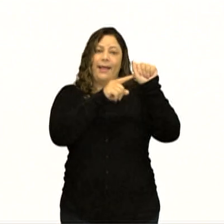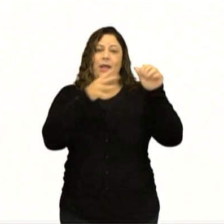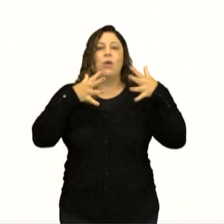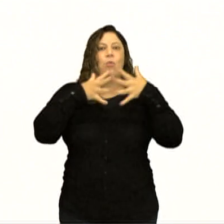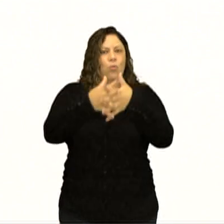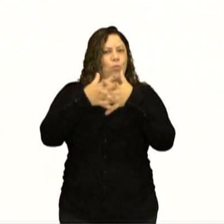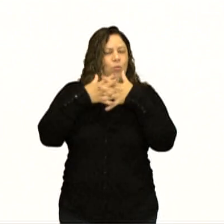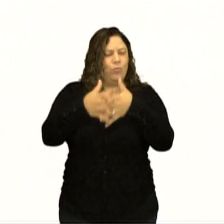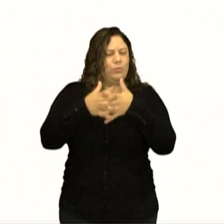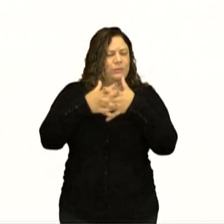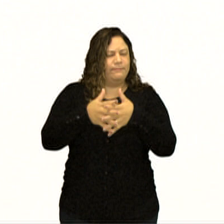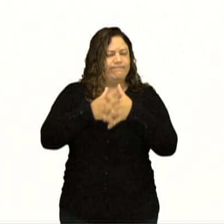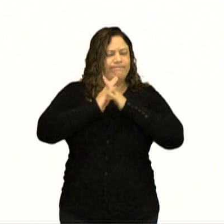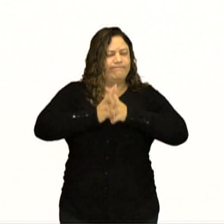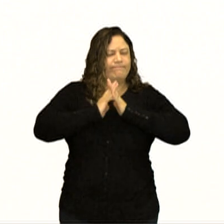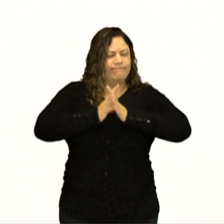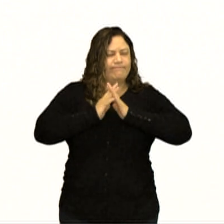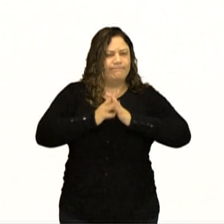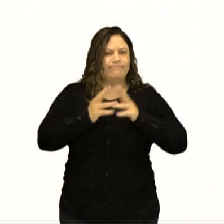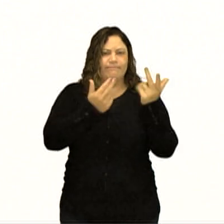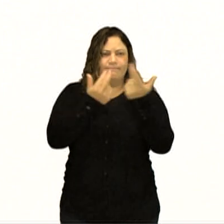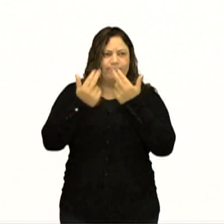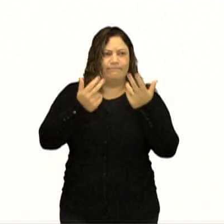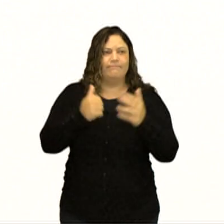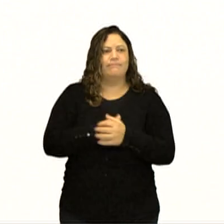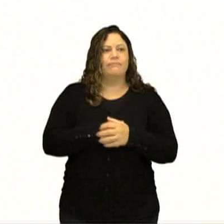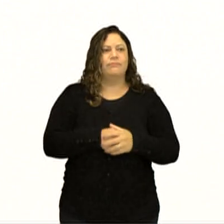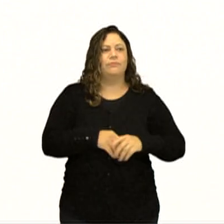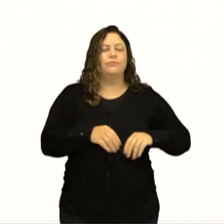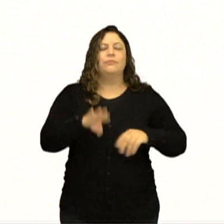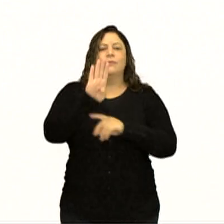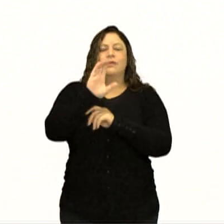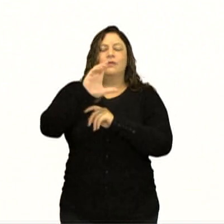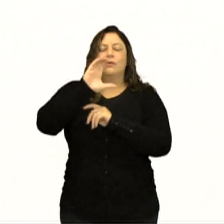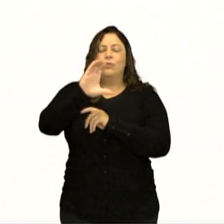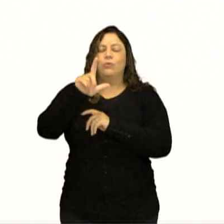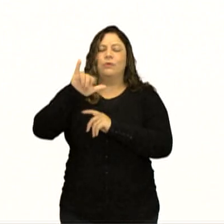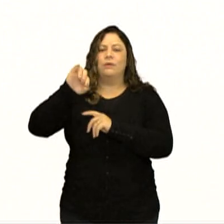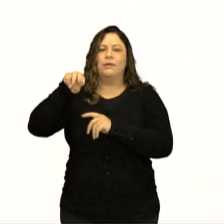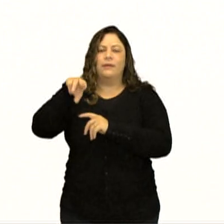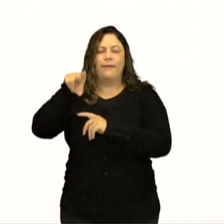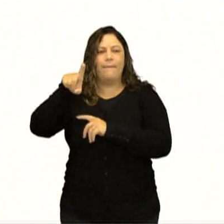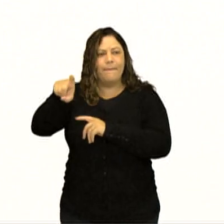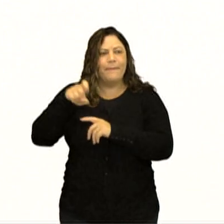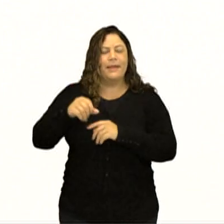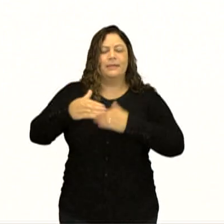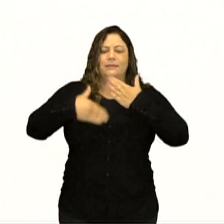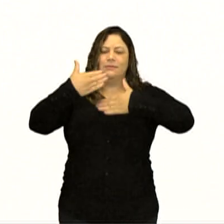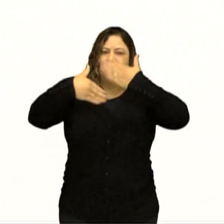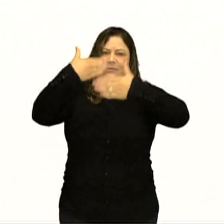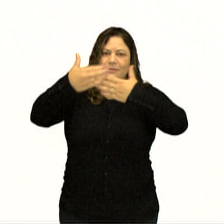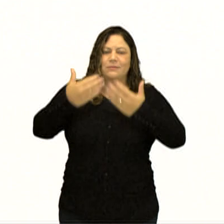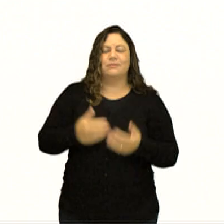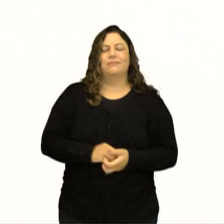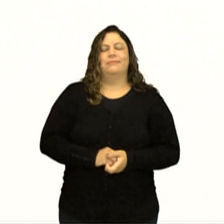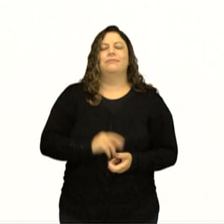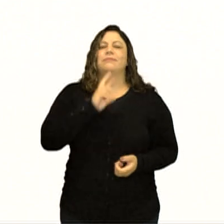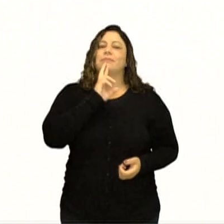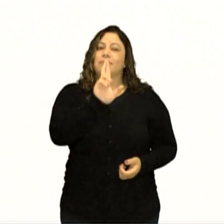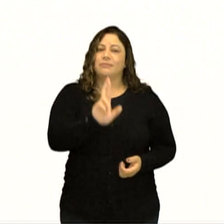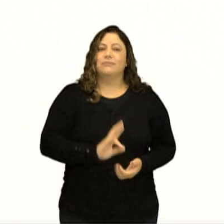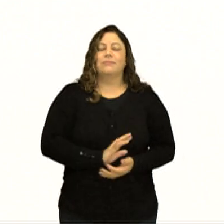conflito ou complicação são semelhantes. O clímax e o desfecho. A respeito dessa história, responda.